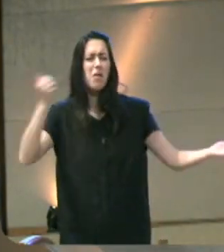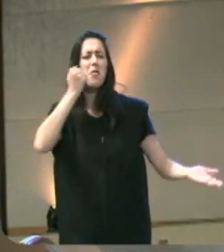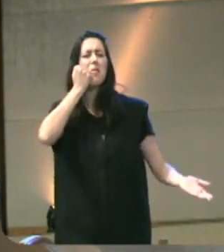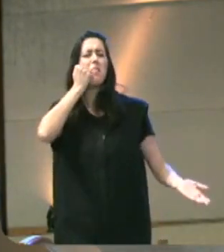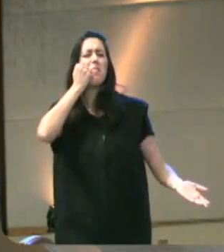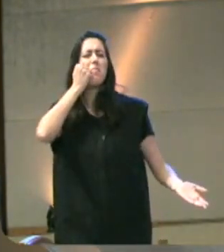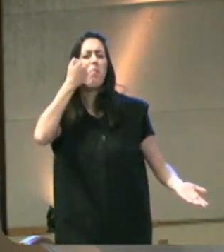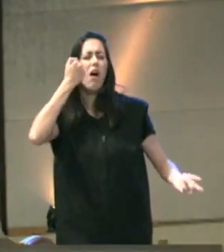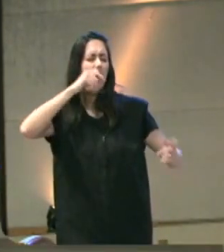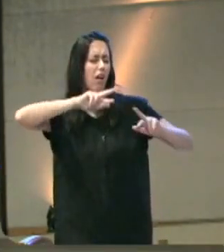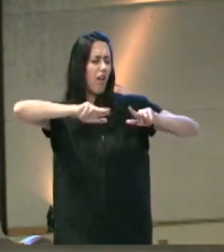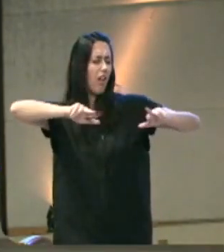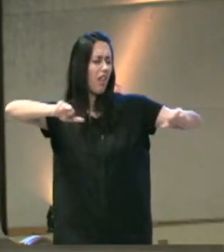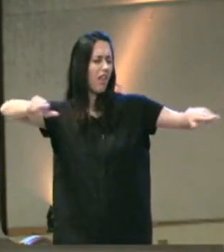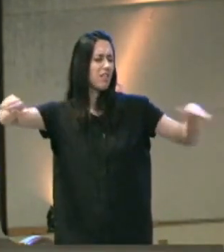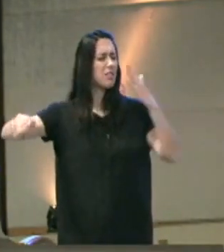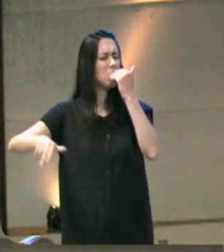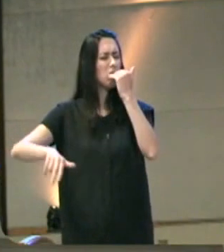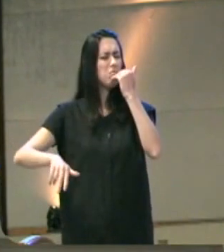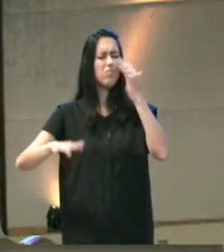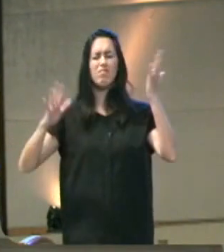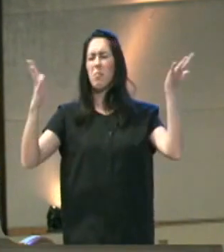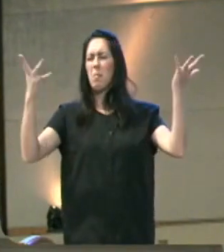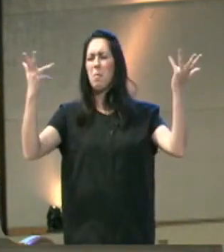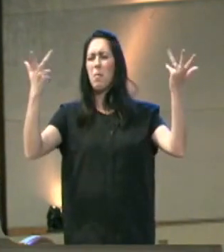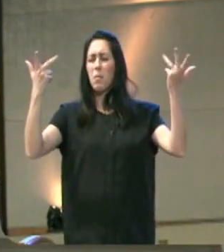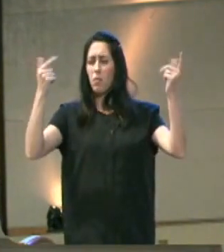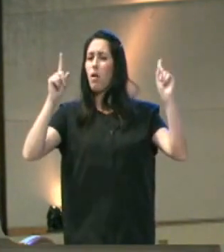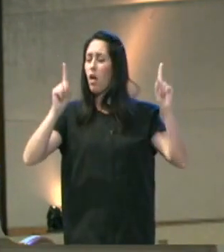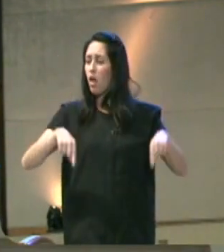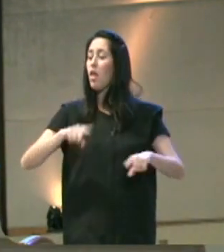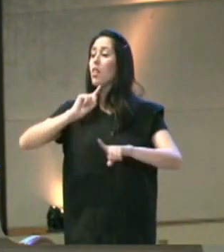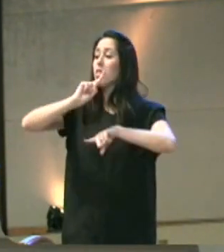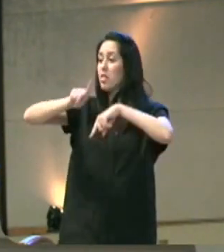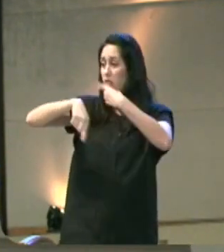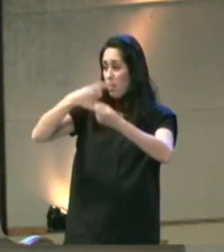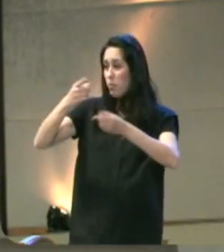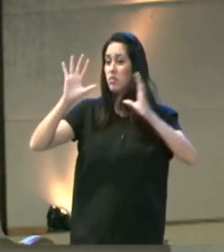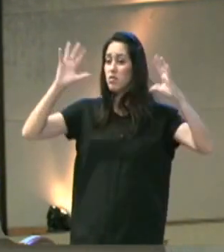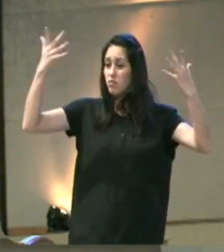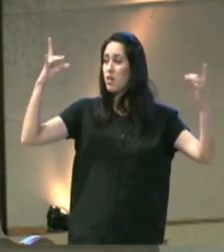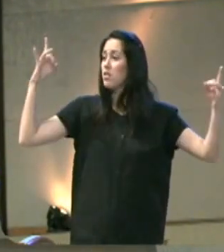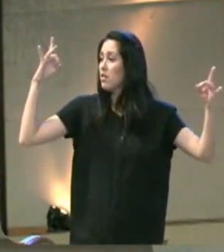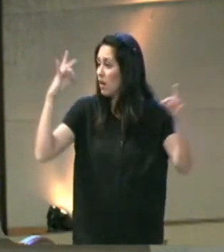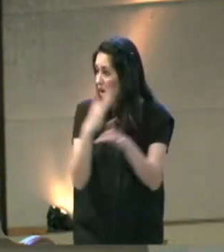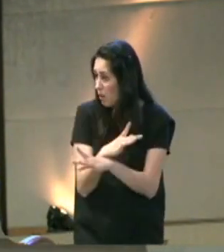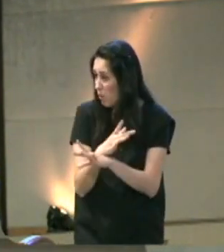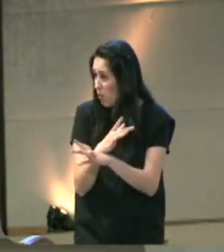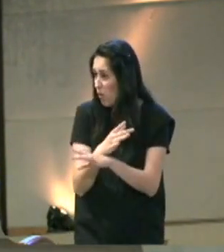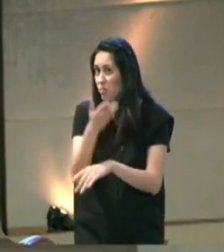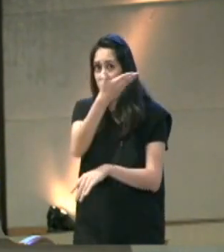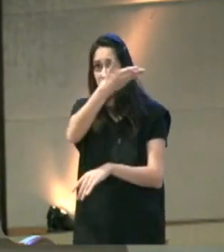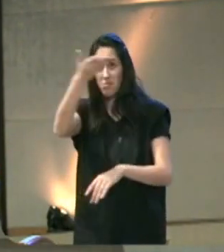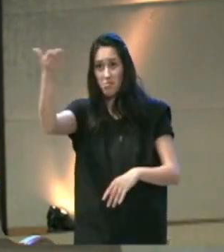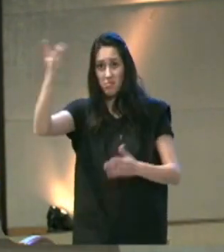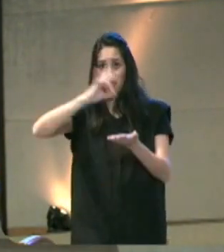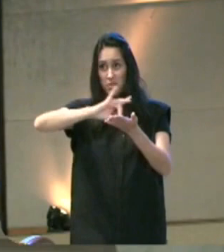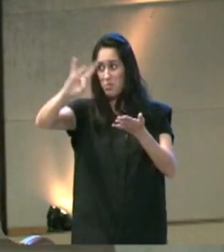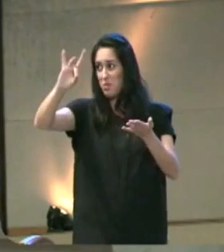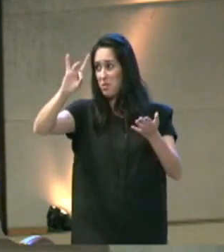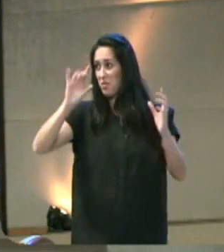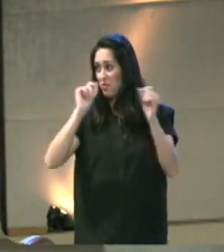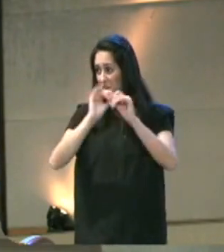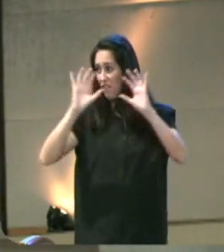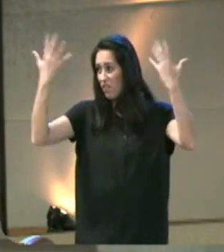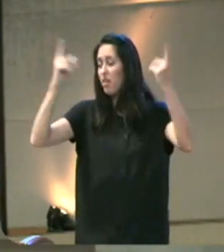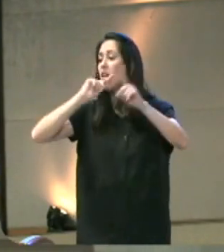é tudo de bom e do melhor. E depois que você oferecer esse banquete aos inimigos,